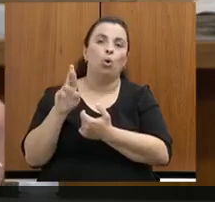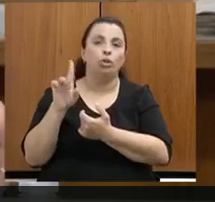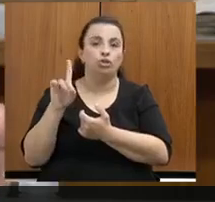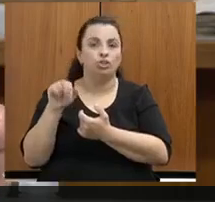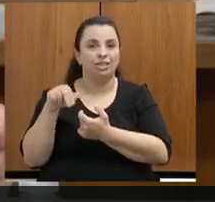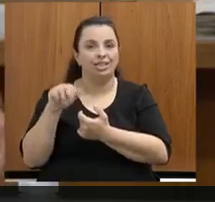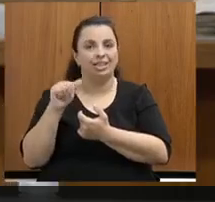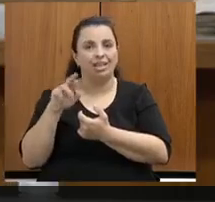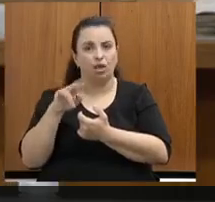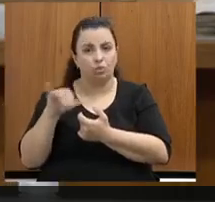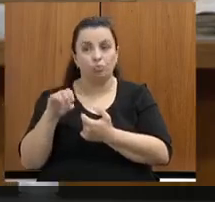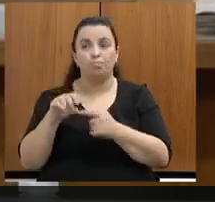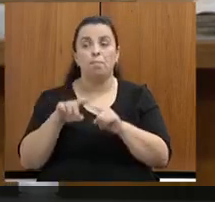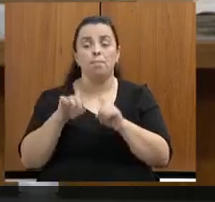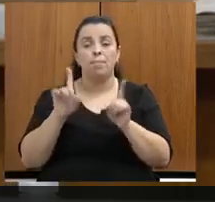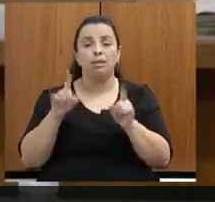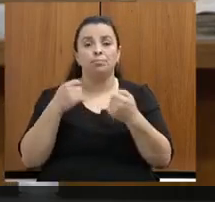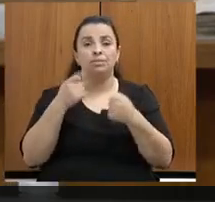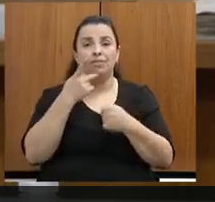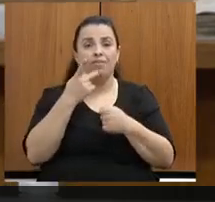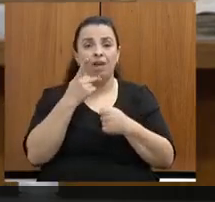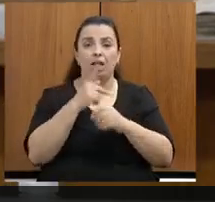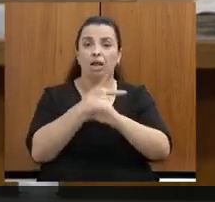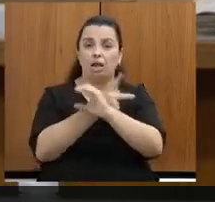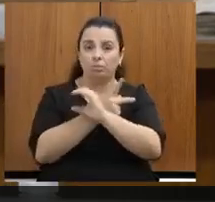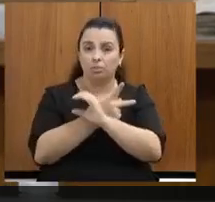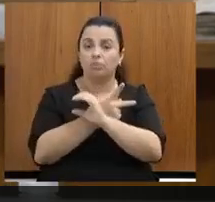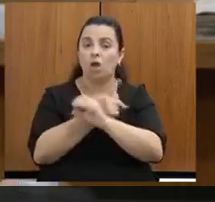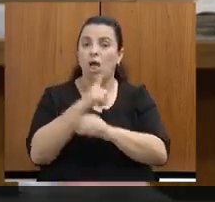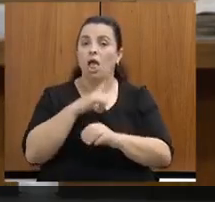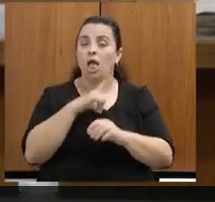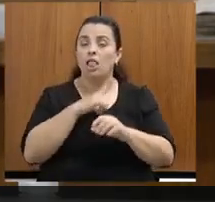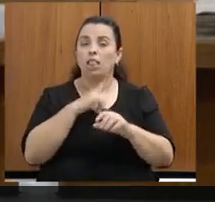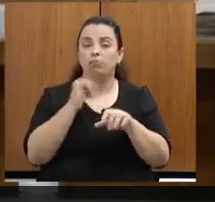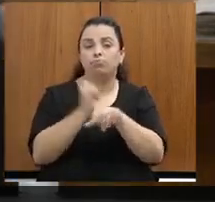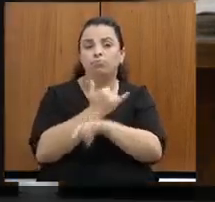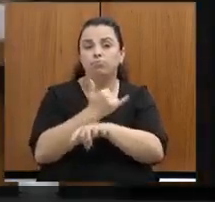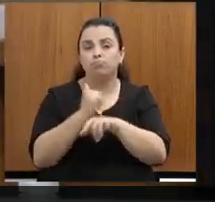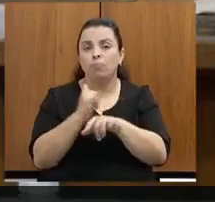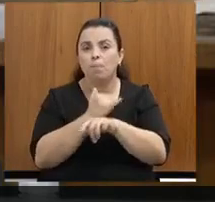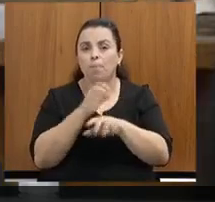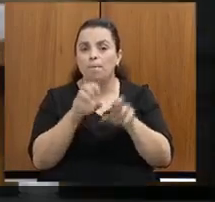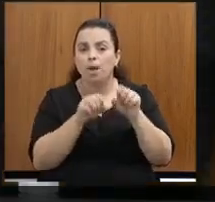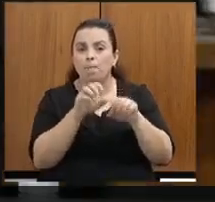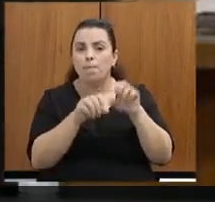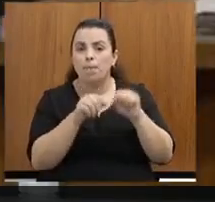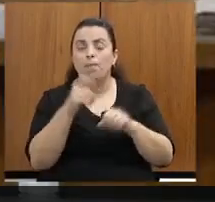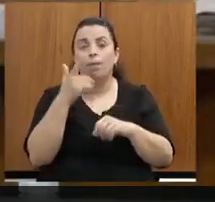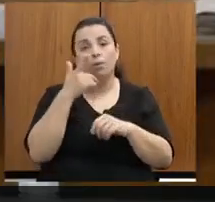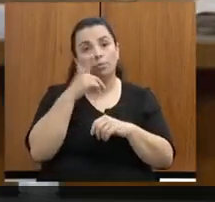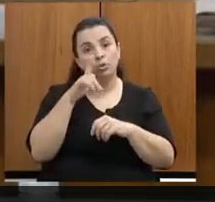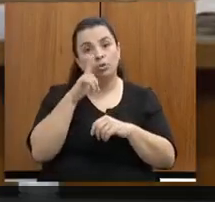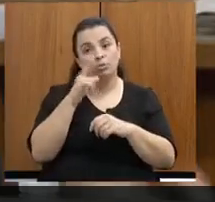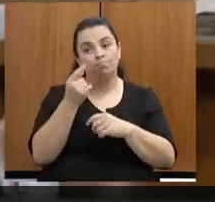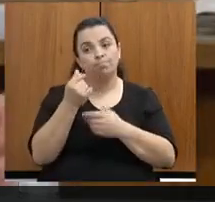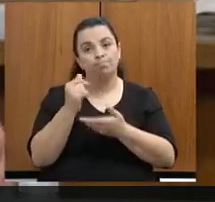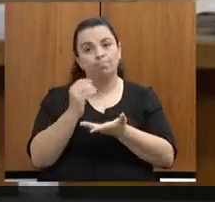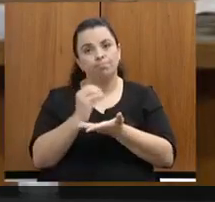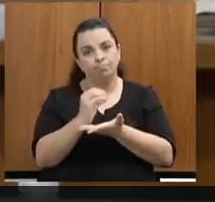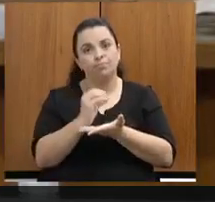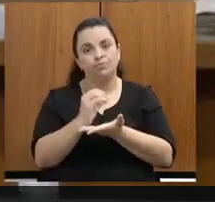também destacar Que a Polícia Civil tem buscado meios Para viabilizar investimentos